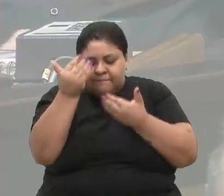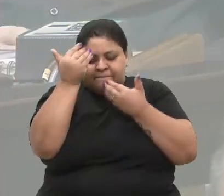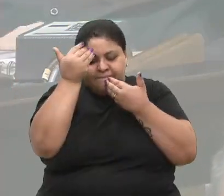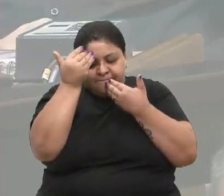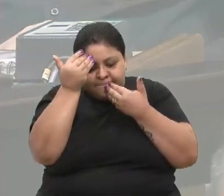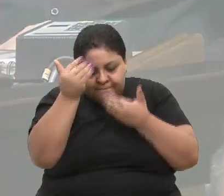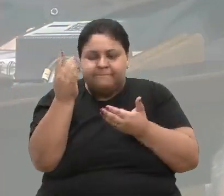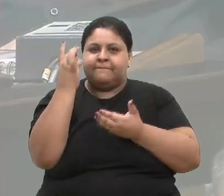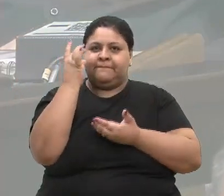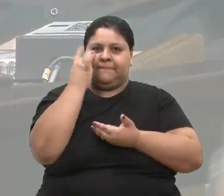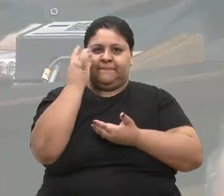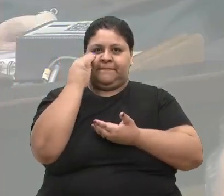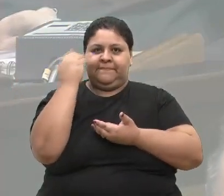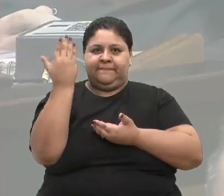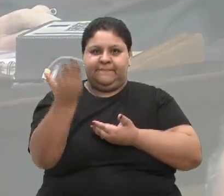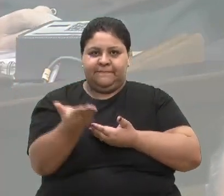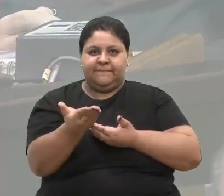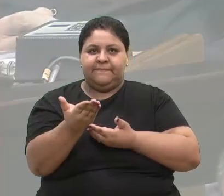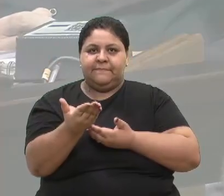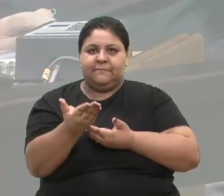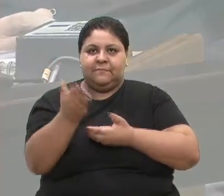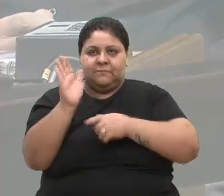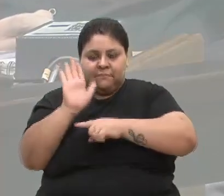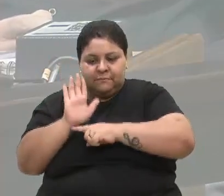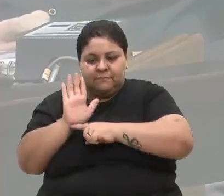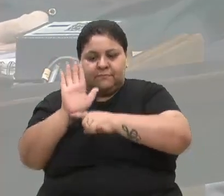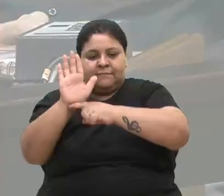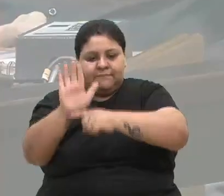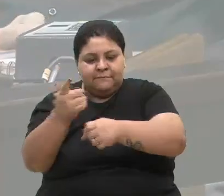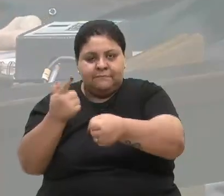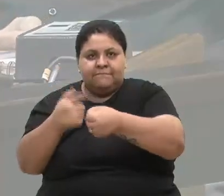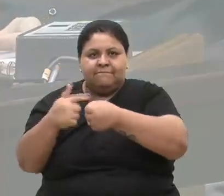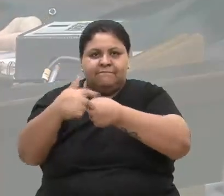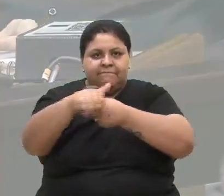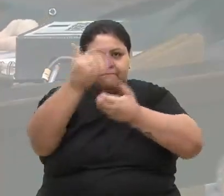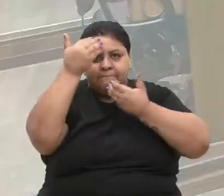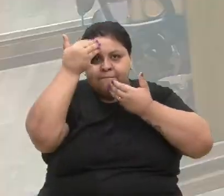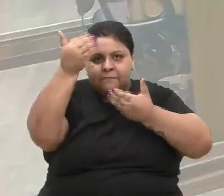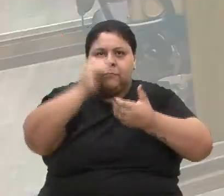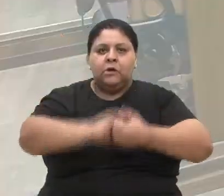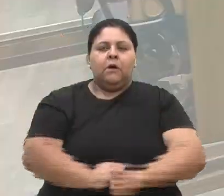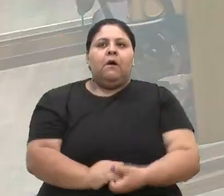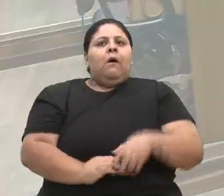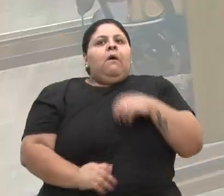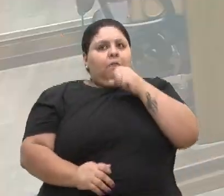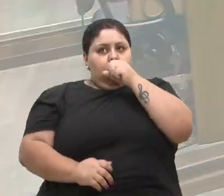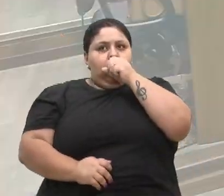pela presença de vocês aqui, contribuindo com a nossa cidade. Obrigado.